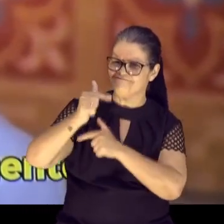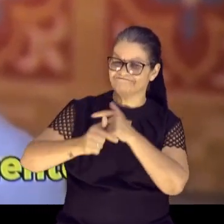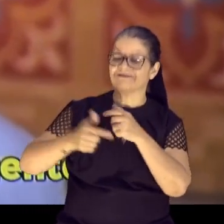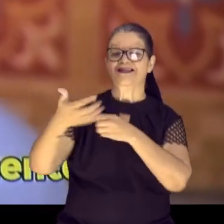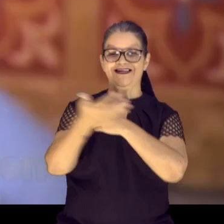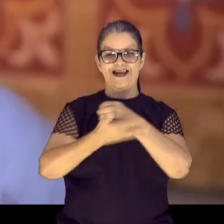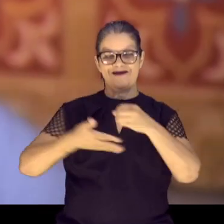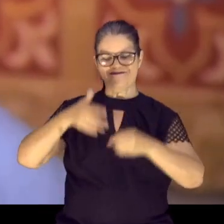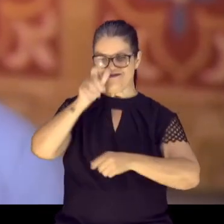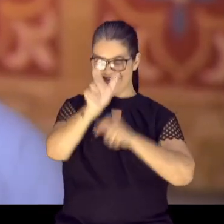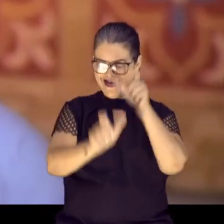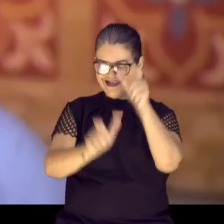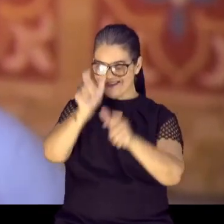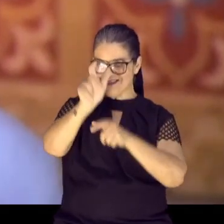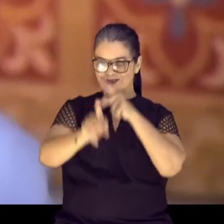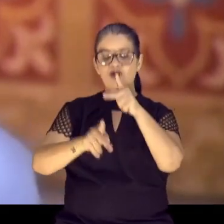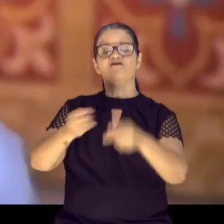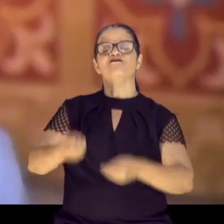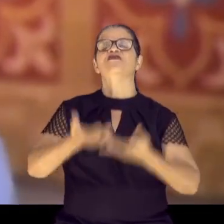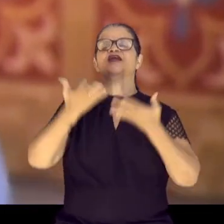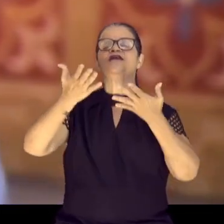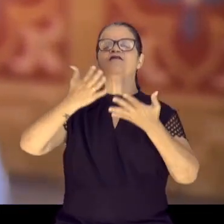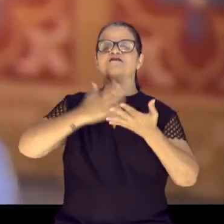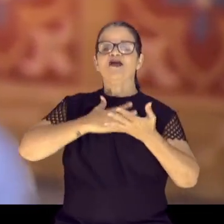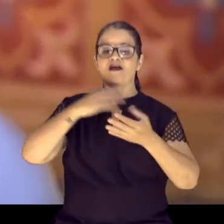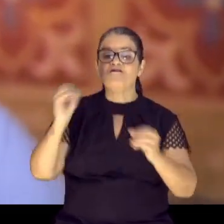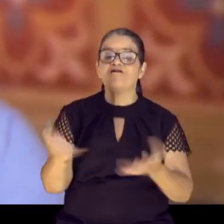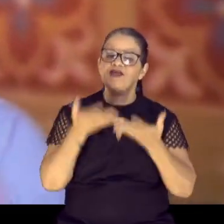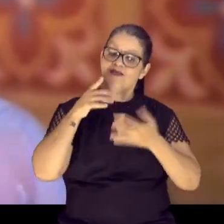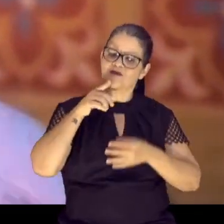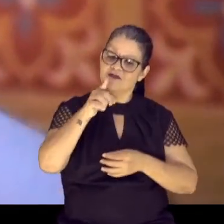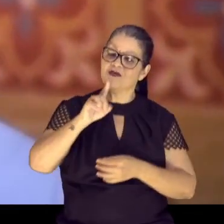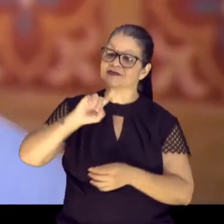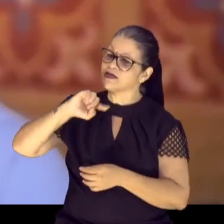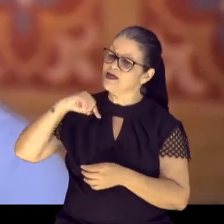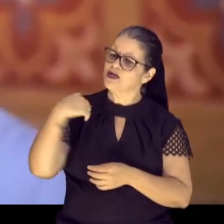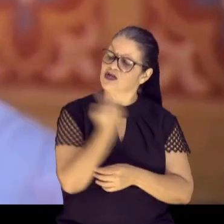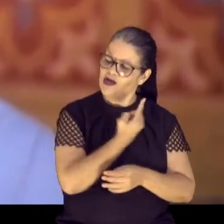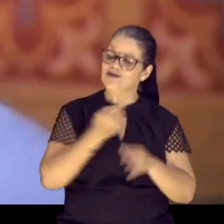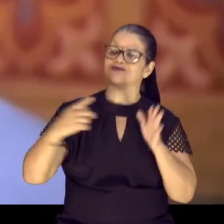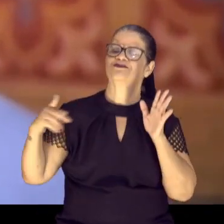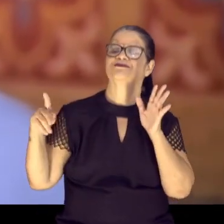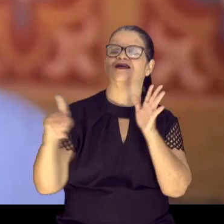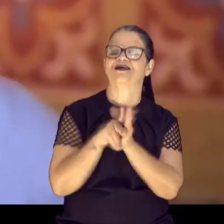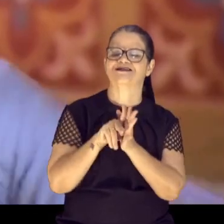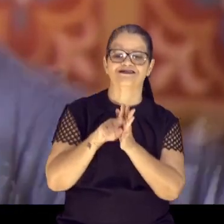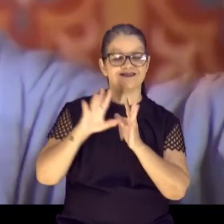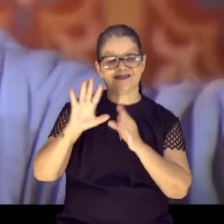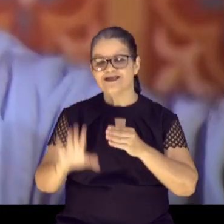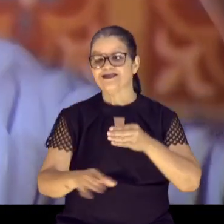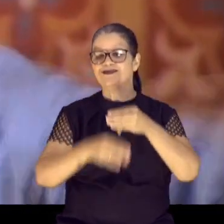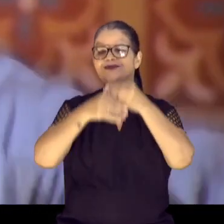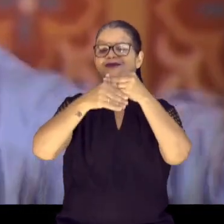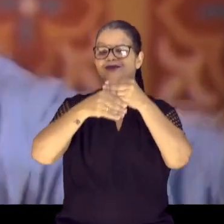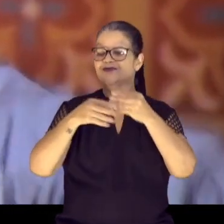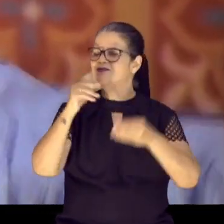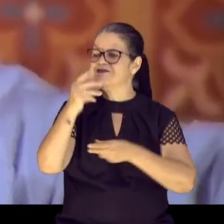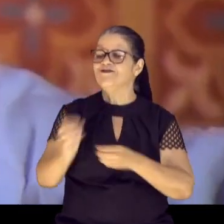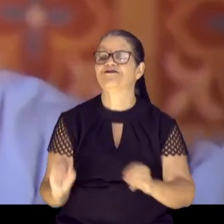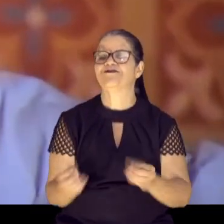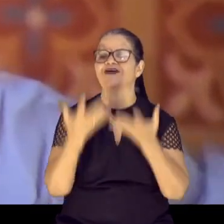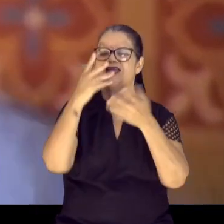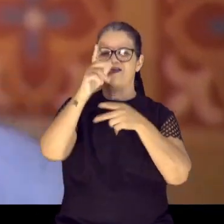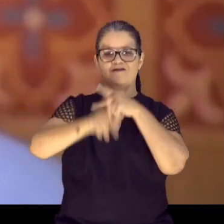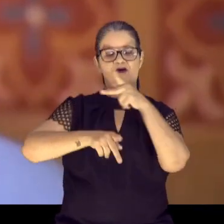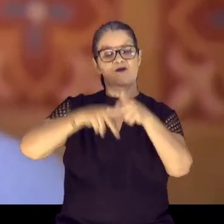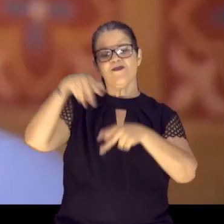nossa gente, vivo em mim, vivo em você, somos partes de um inteiro. Viva o povo